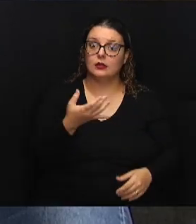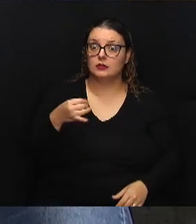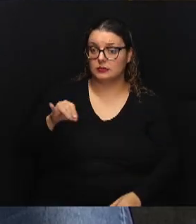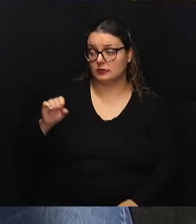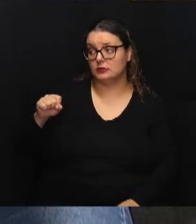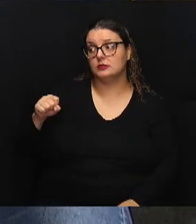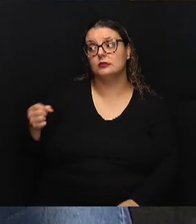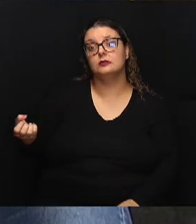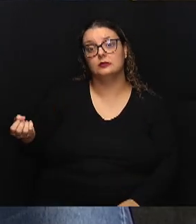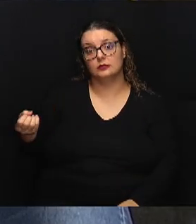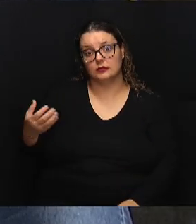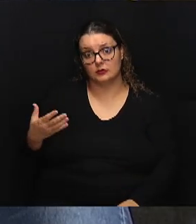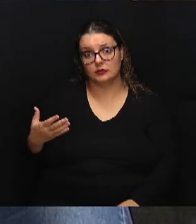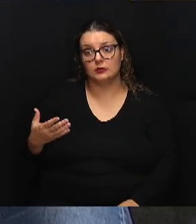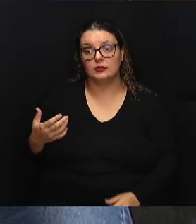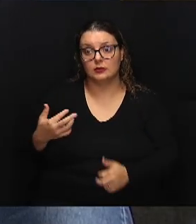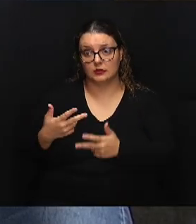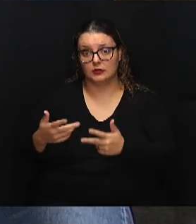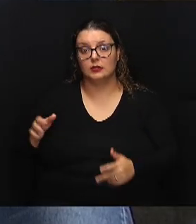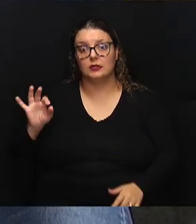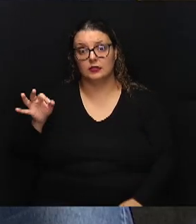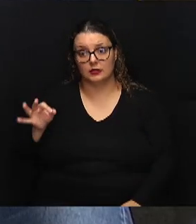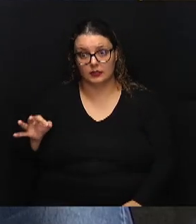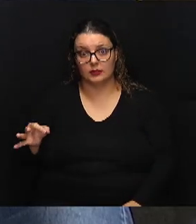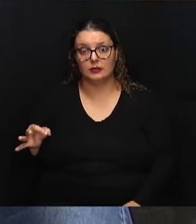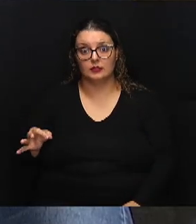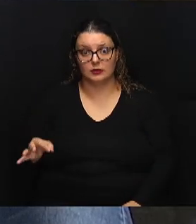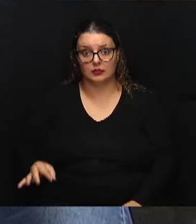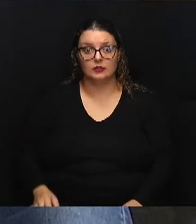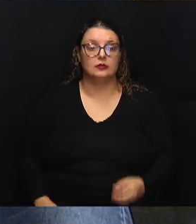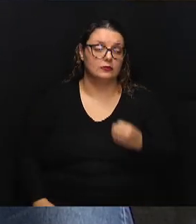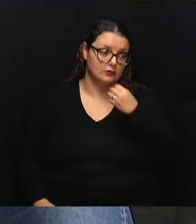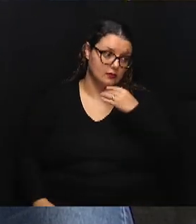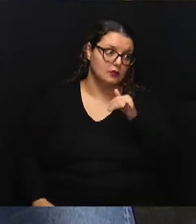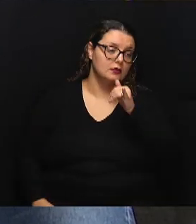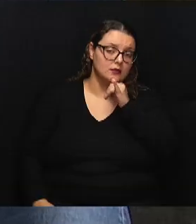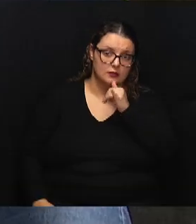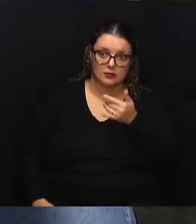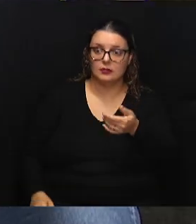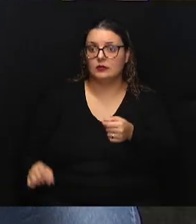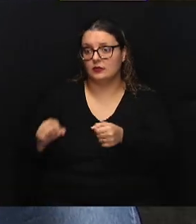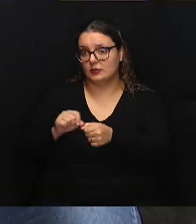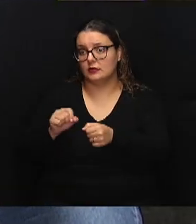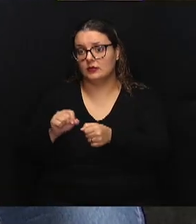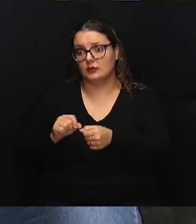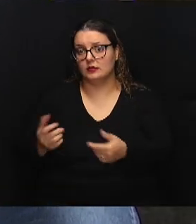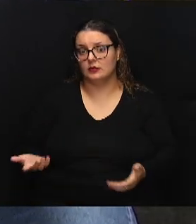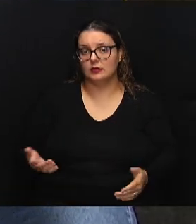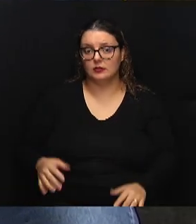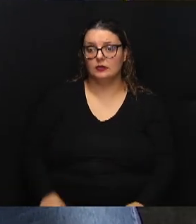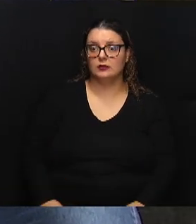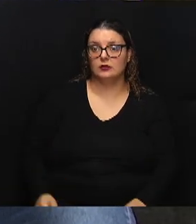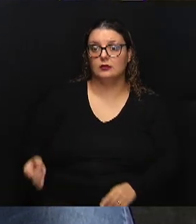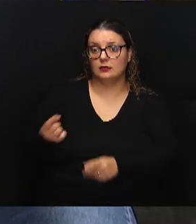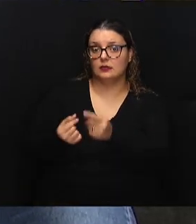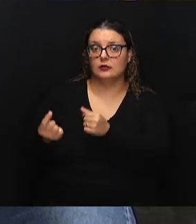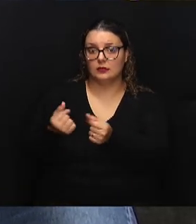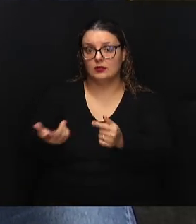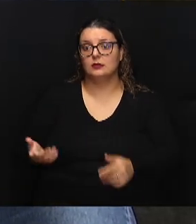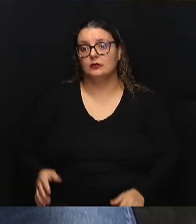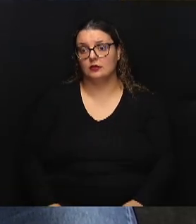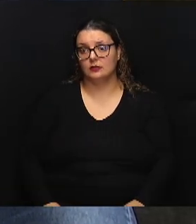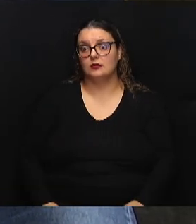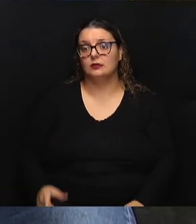Pneu novo é uma coisa que com certeza vai bom exemplo. E aí? Vai fazer com que esse orçamento tenha